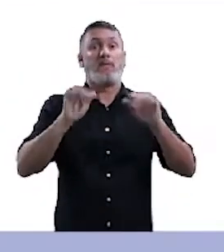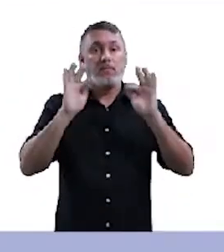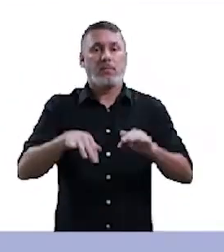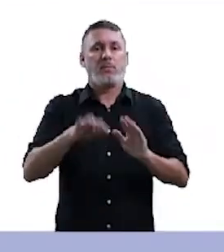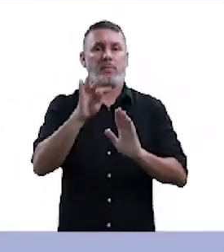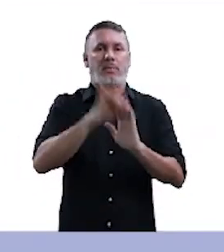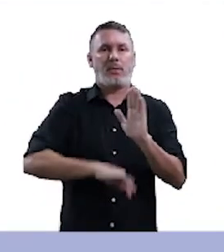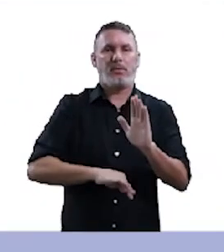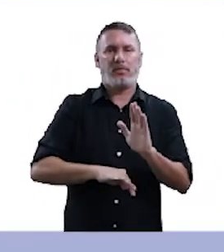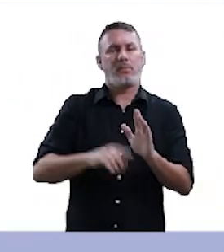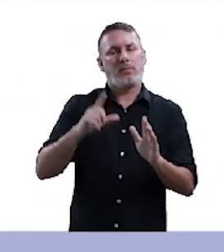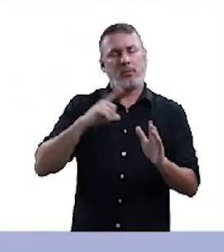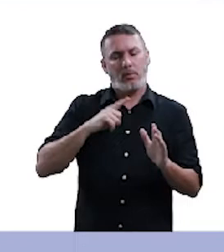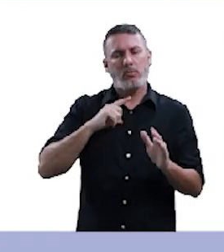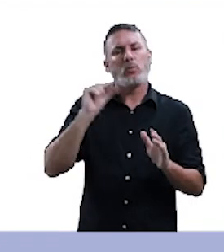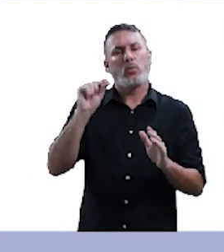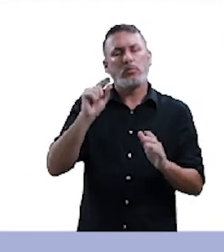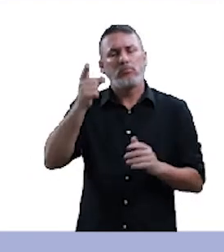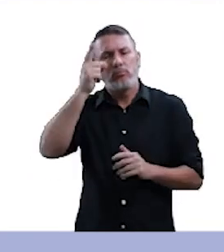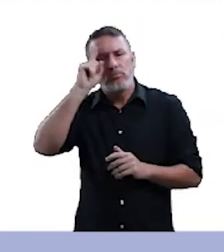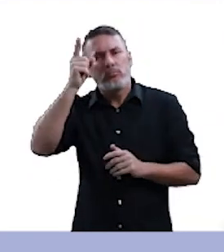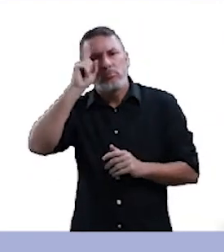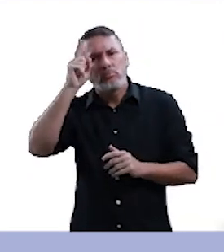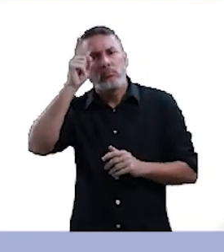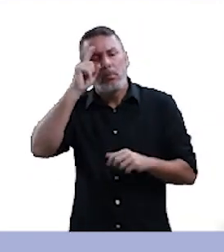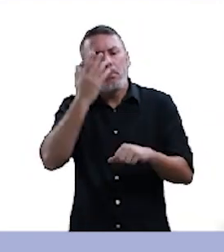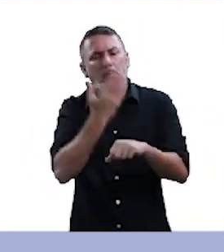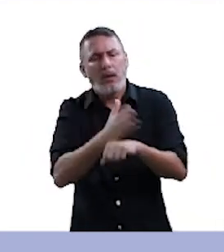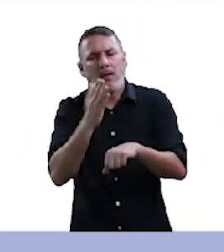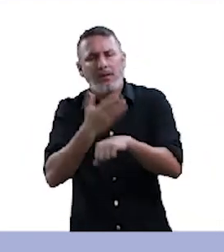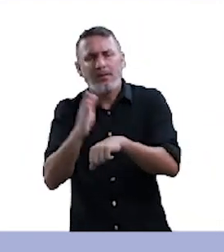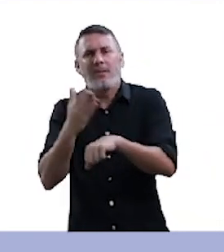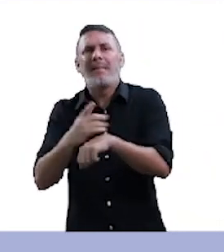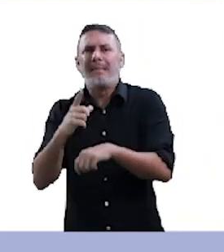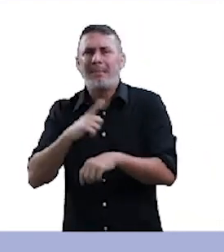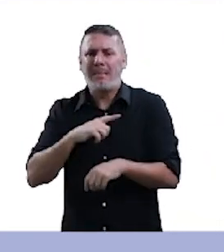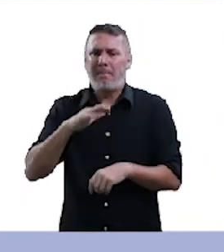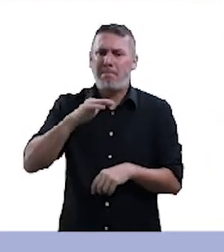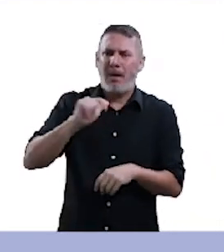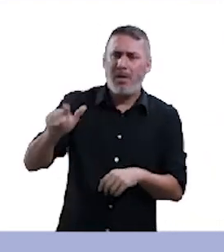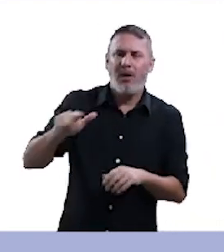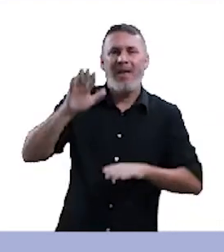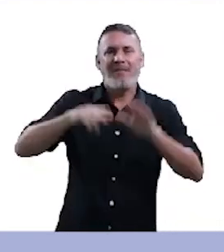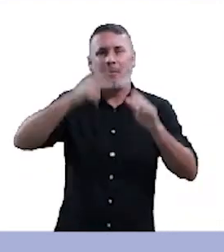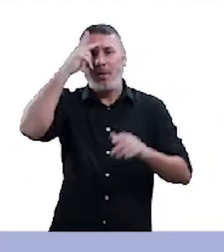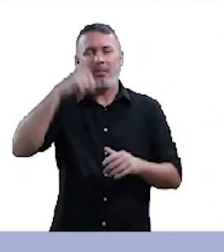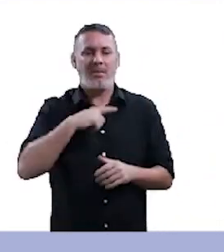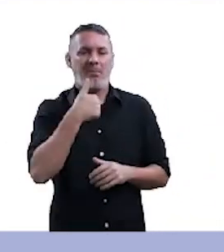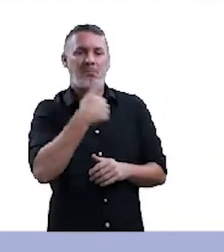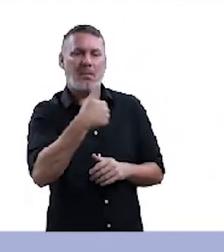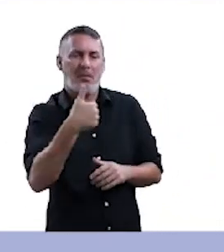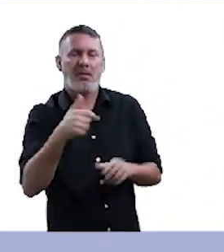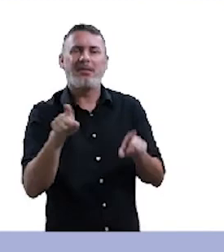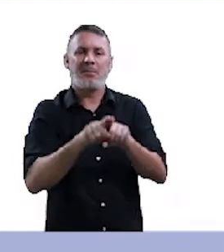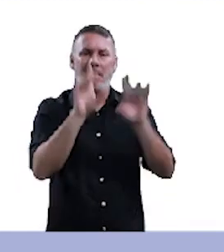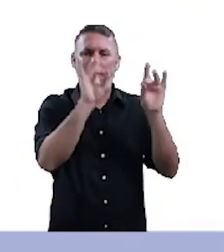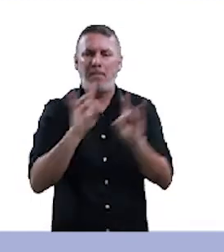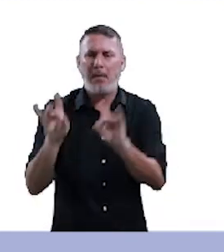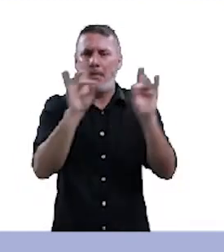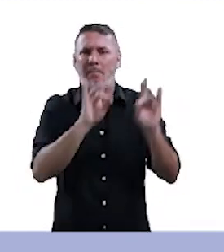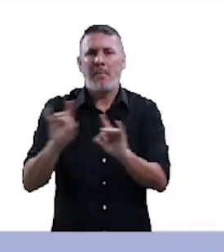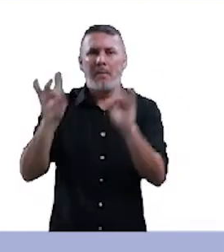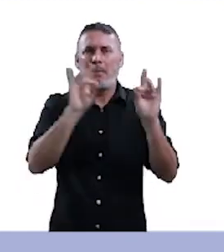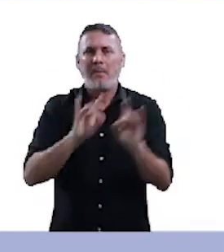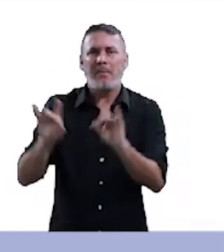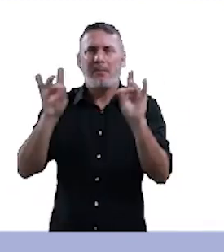viés, práticas cotidianas e aparentemente nocivas, como curtidas e compartilhamentos e postagens relacionadas